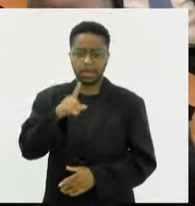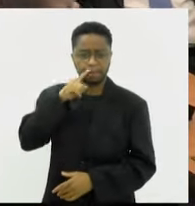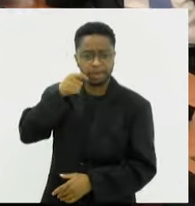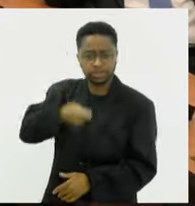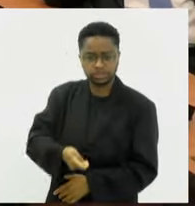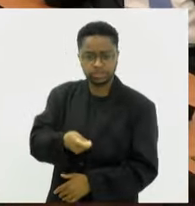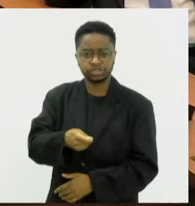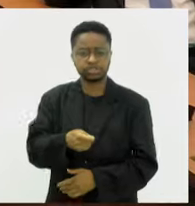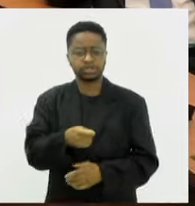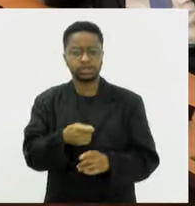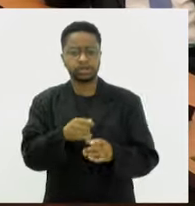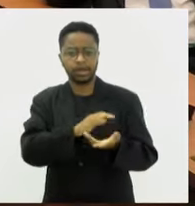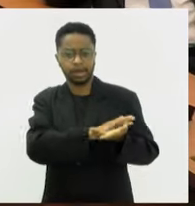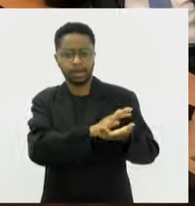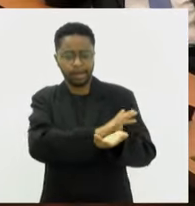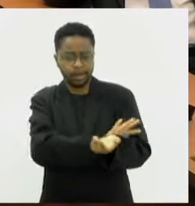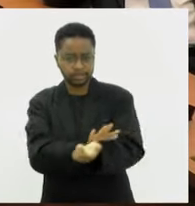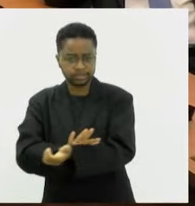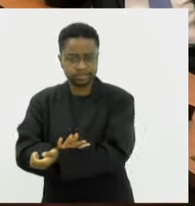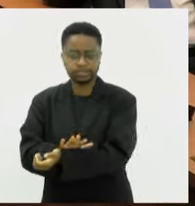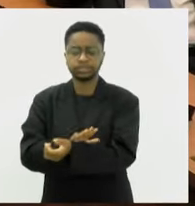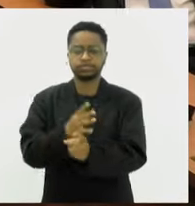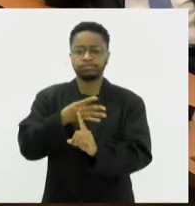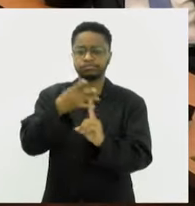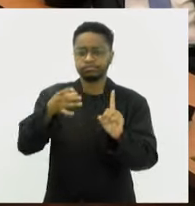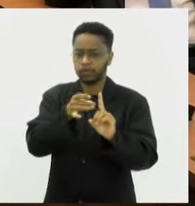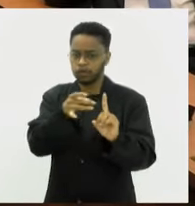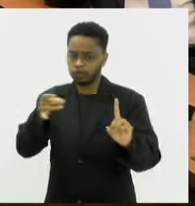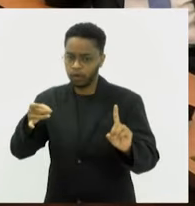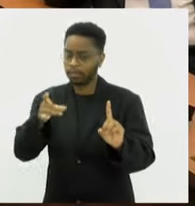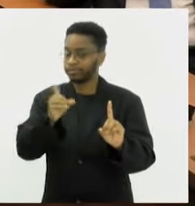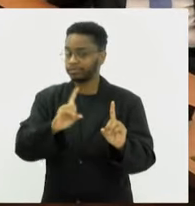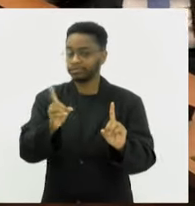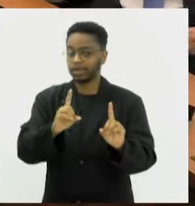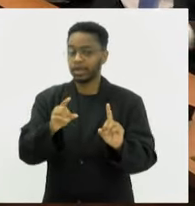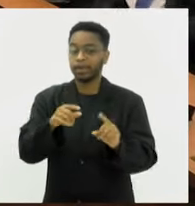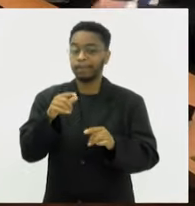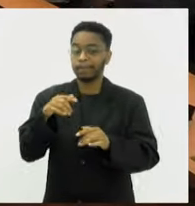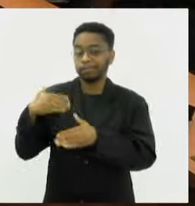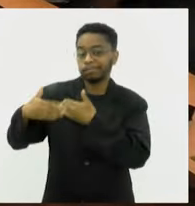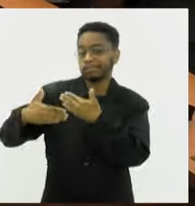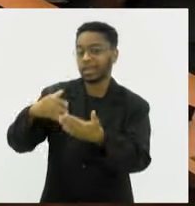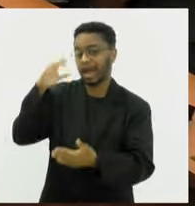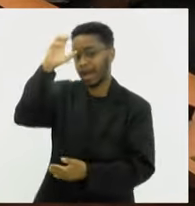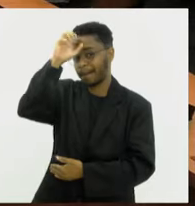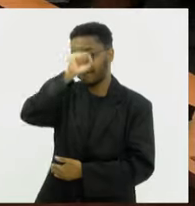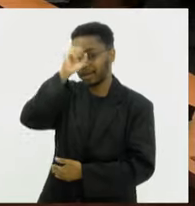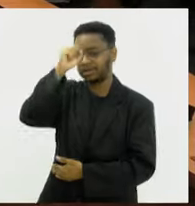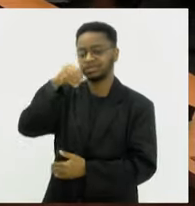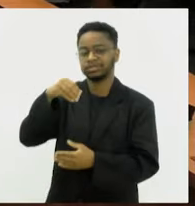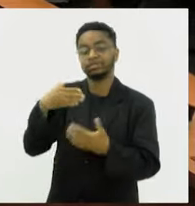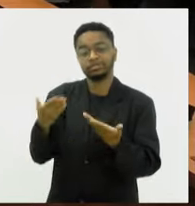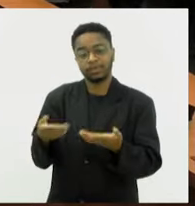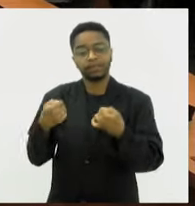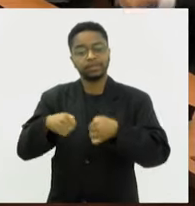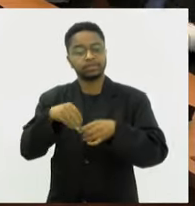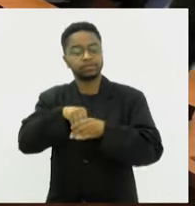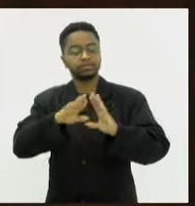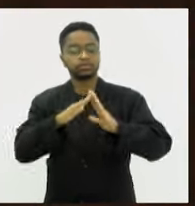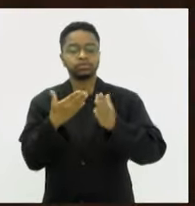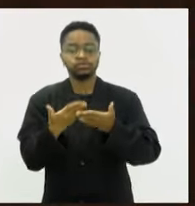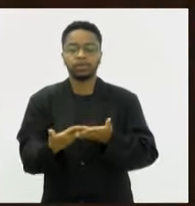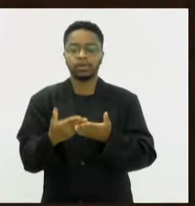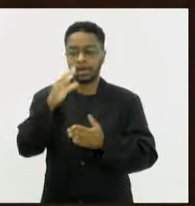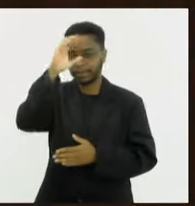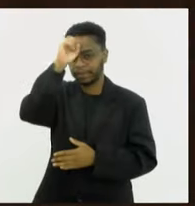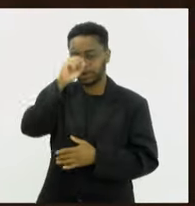aprendem. Então, tem que aprender na escola também uma cultura mais solidária, mais humanista. Fiz essa lei. O que